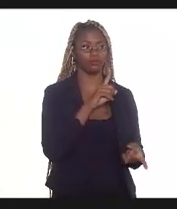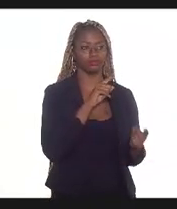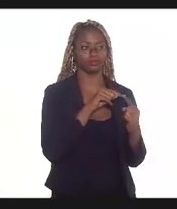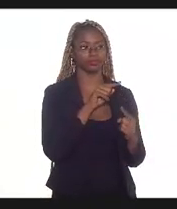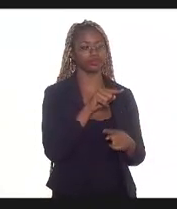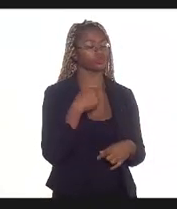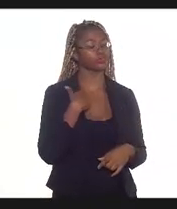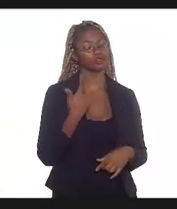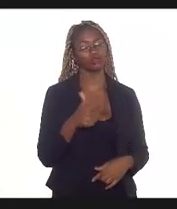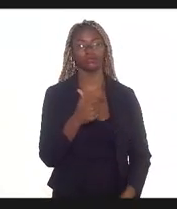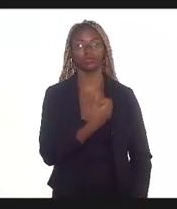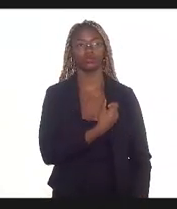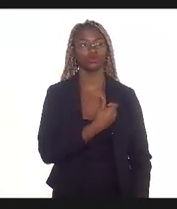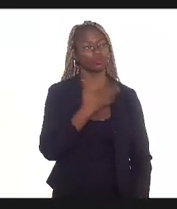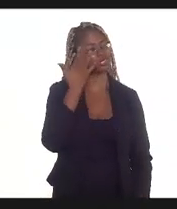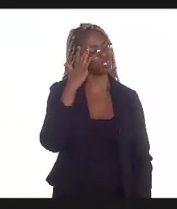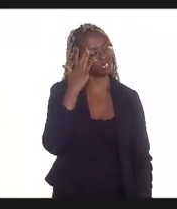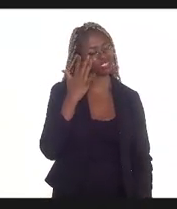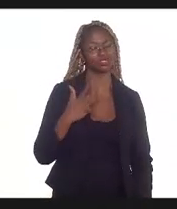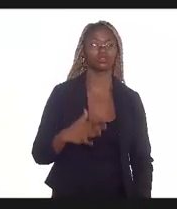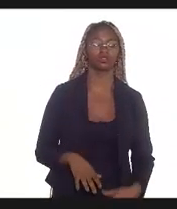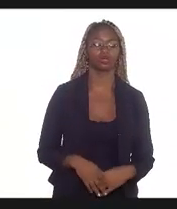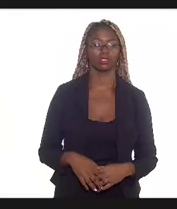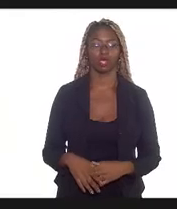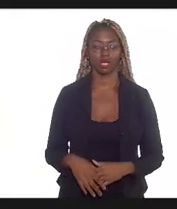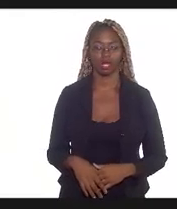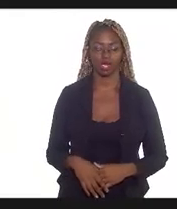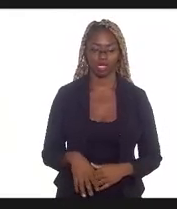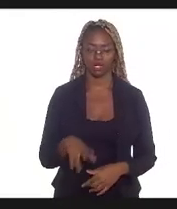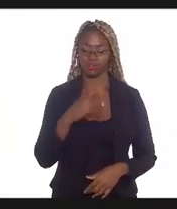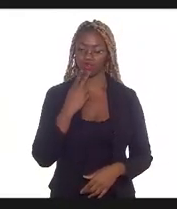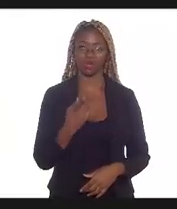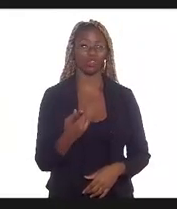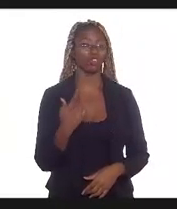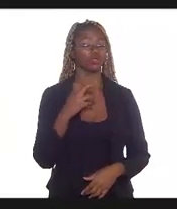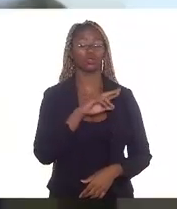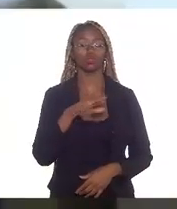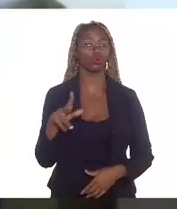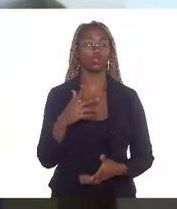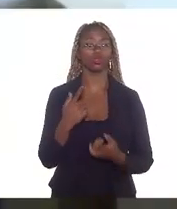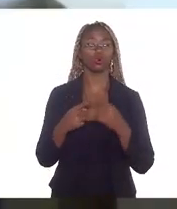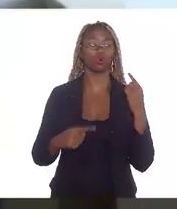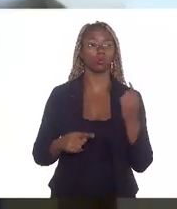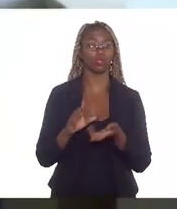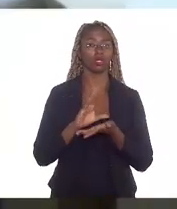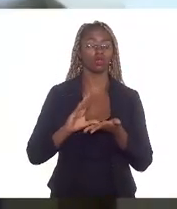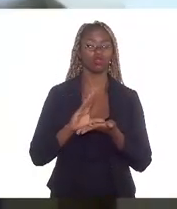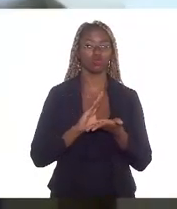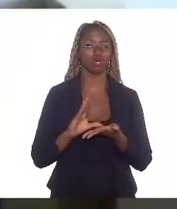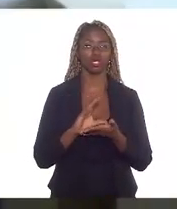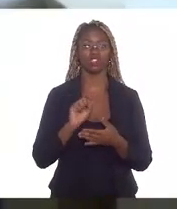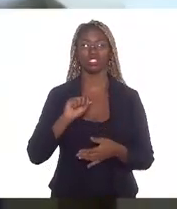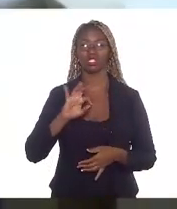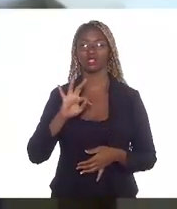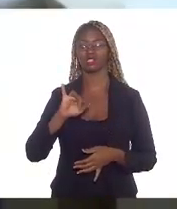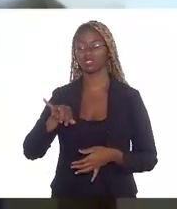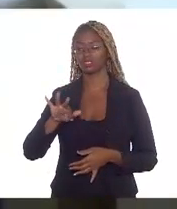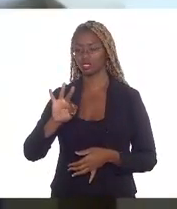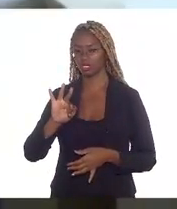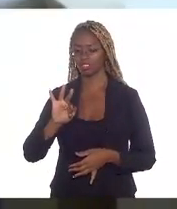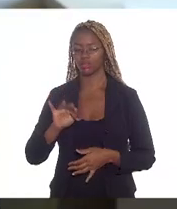número aqui, mas, se salvo engano, o TJ declarou inconstitucional. É tem recurso no STF, não é isso? Eu tenho